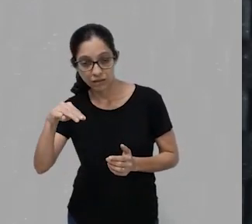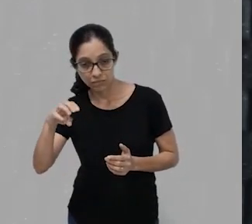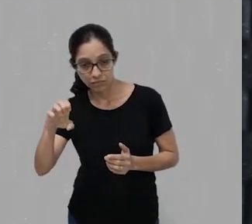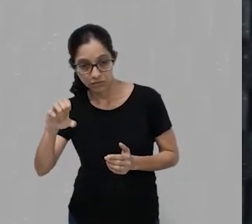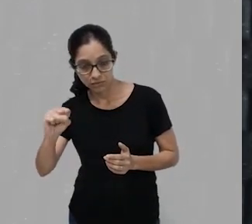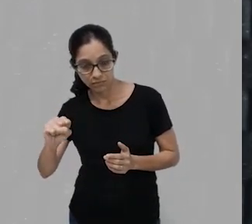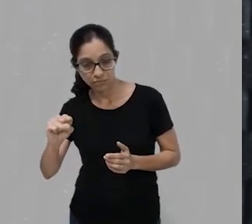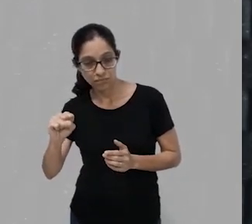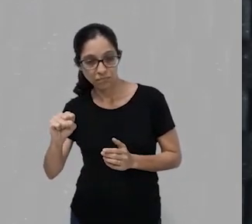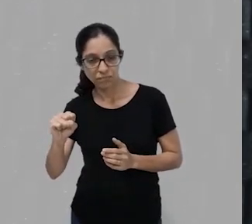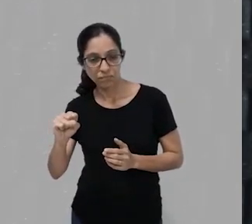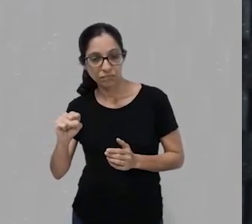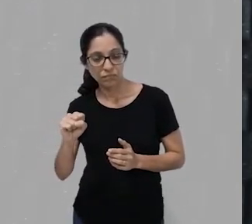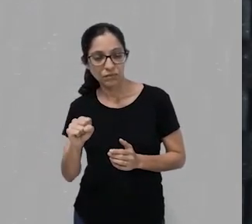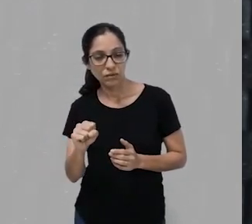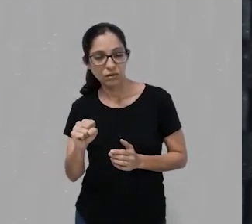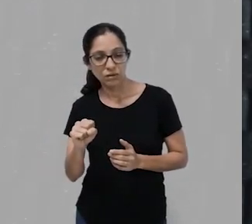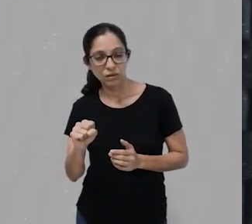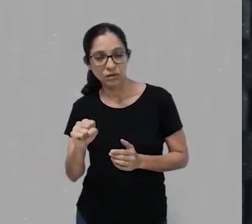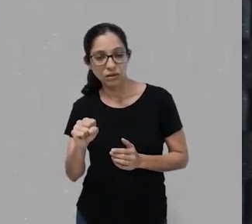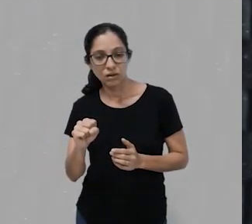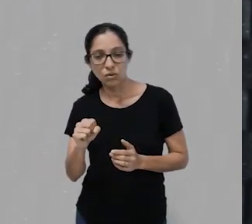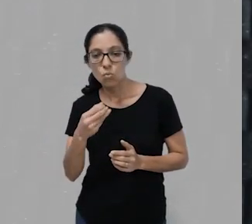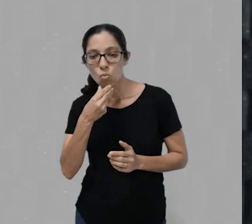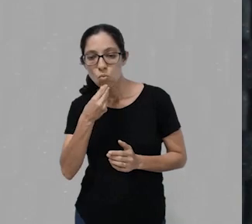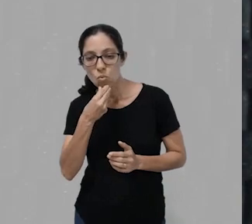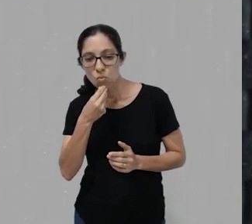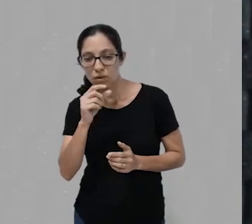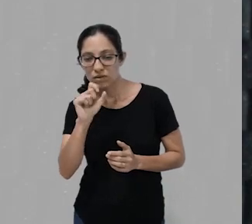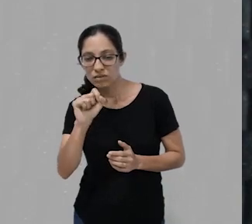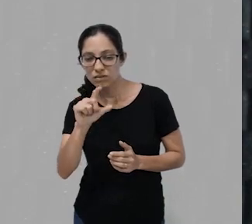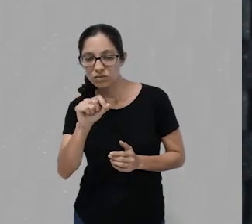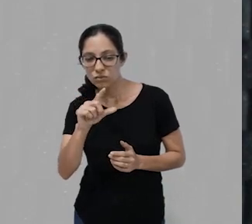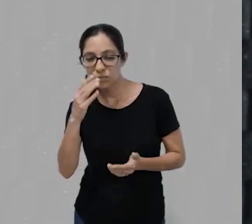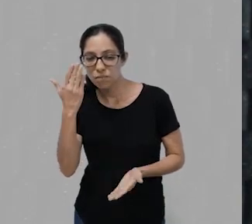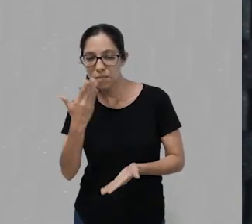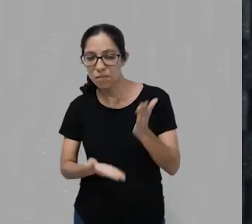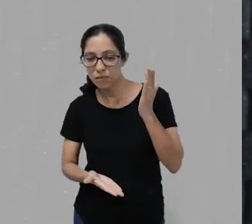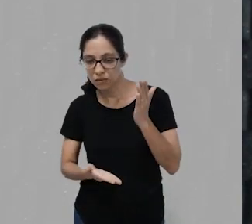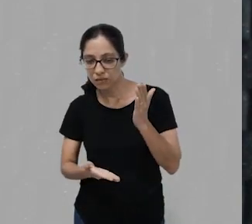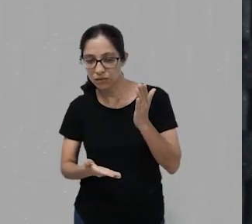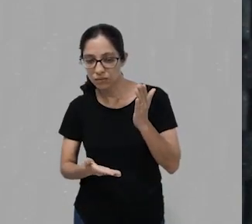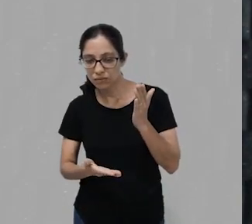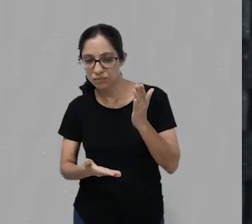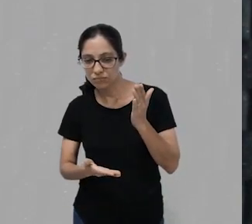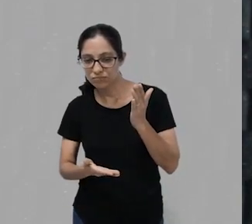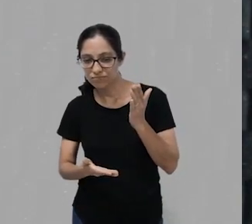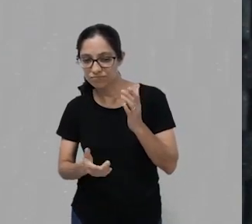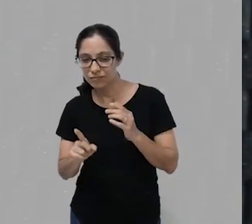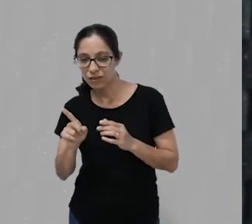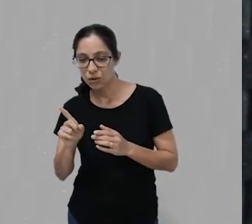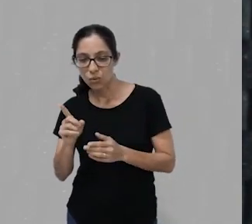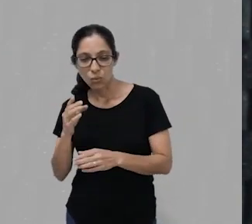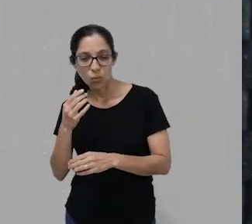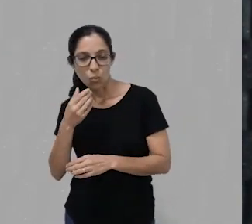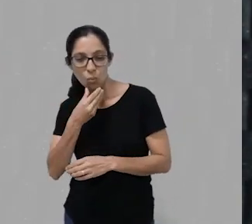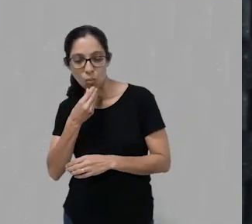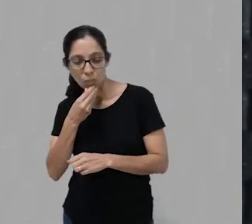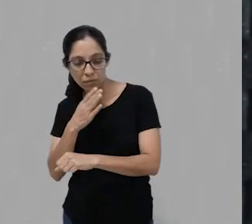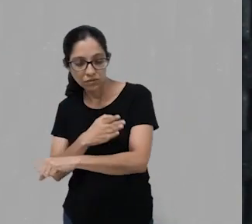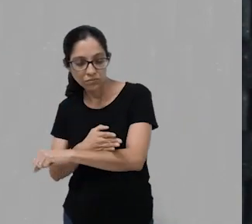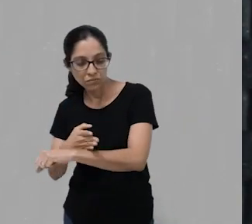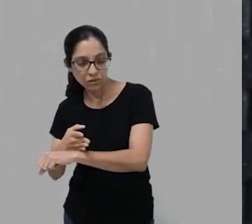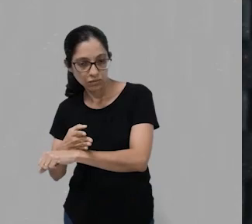jogo. Tá aqui. Ele perdeu esse game de 24-22. Professor, não era até